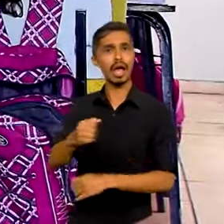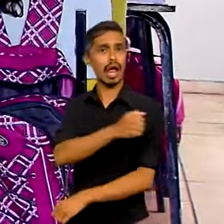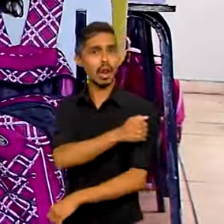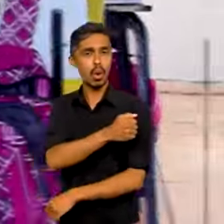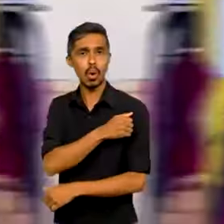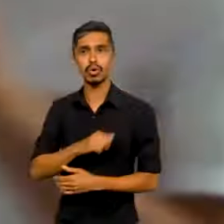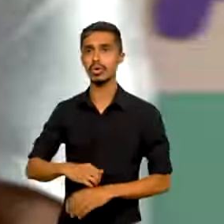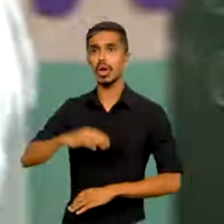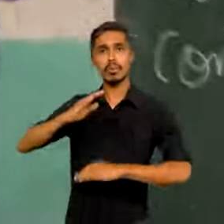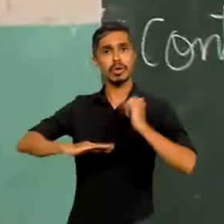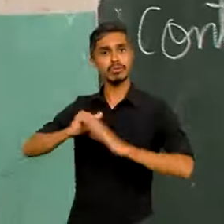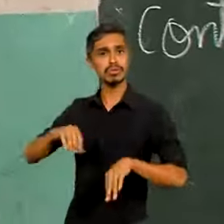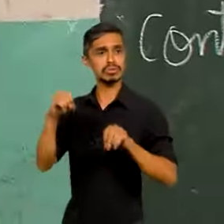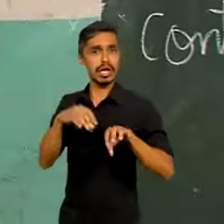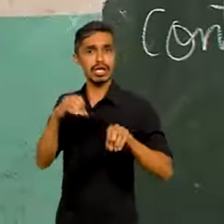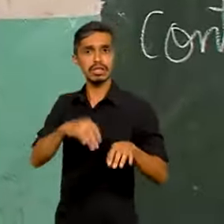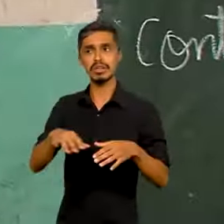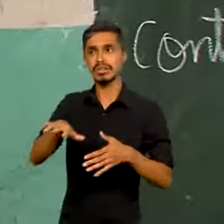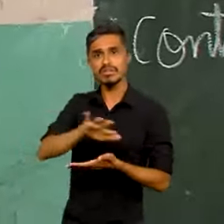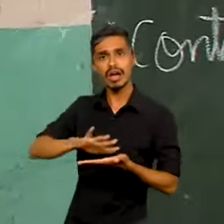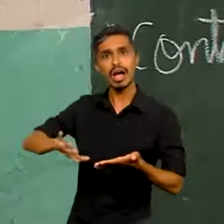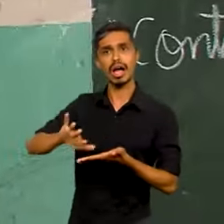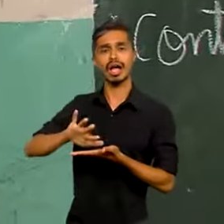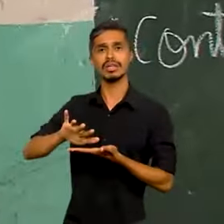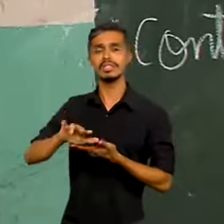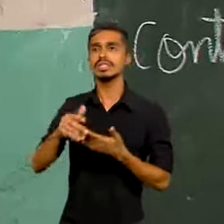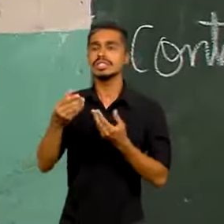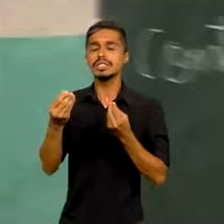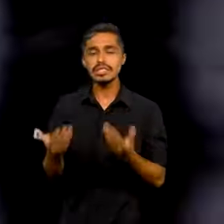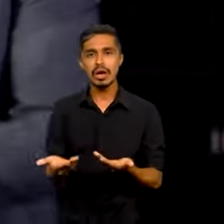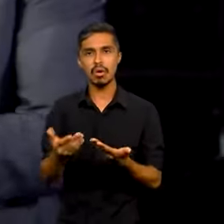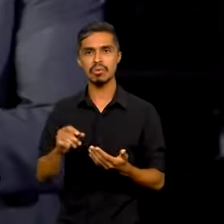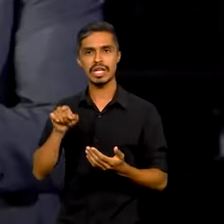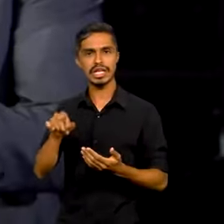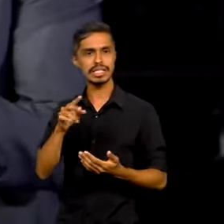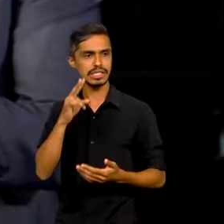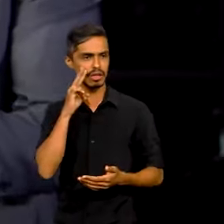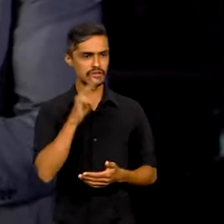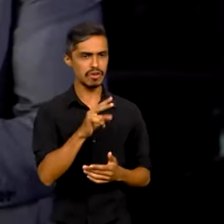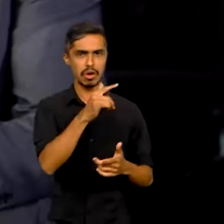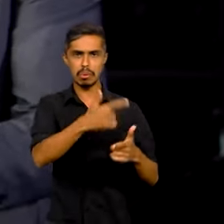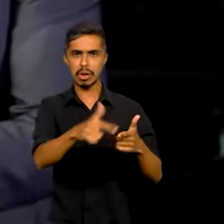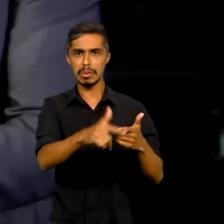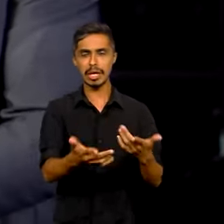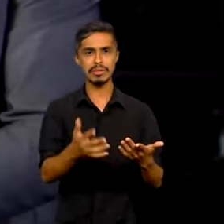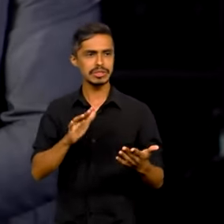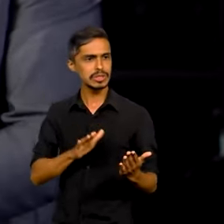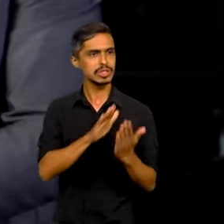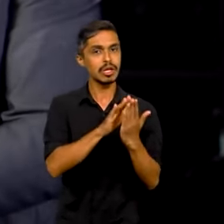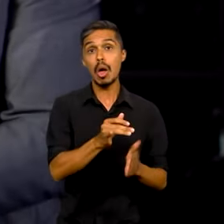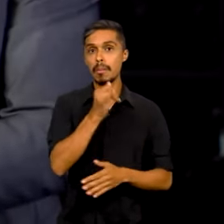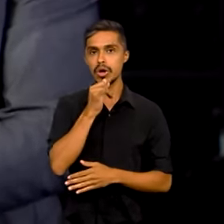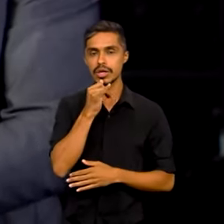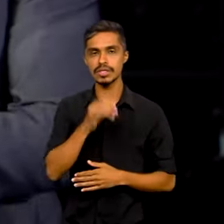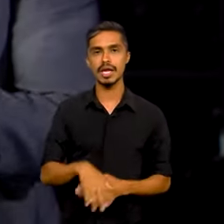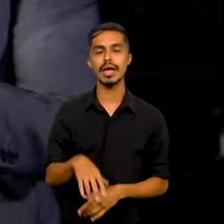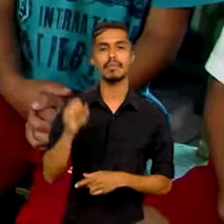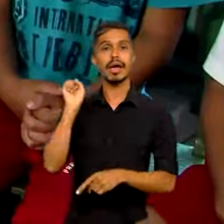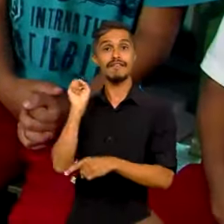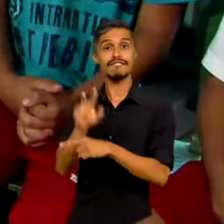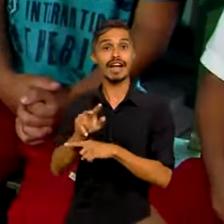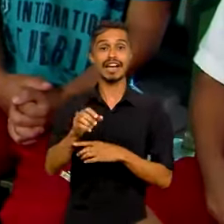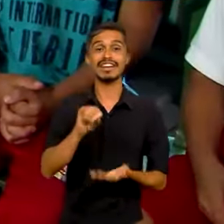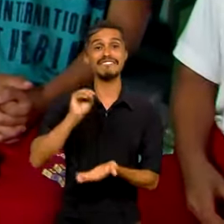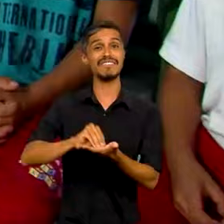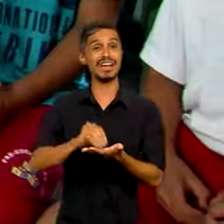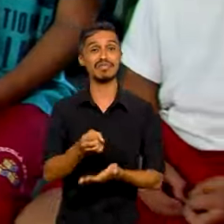são estudantes, são profissionais de educação básica, inclusive. Quando eles se deparam com uma situação problema, né? Por